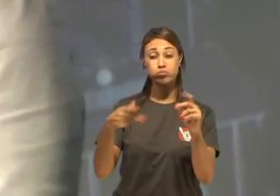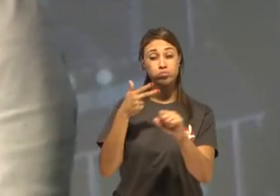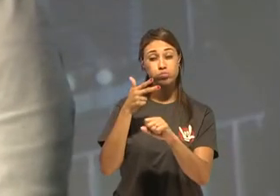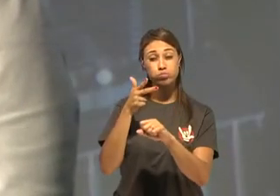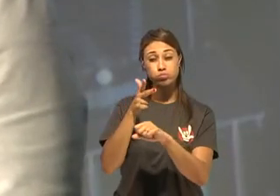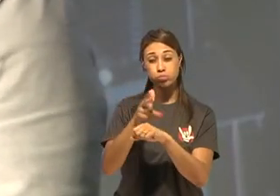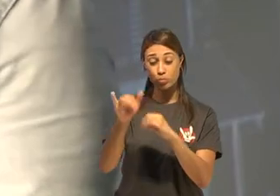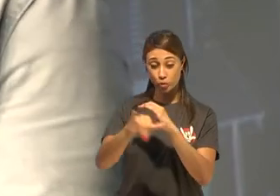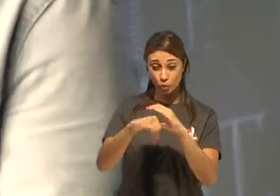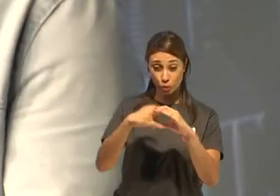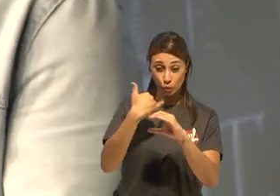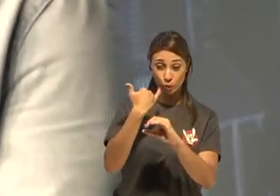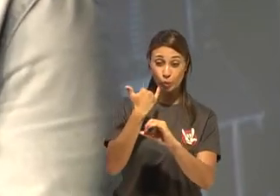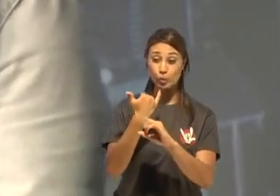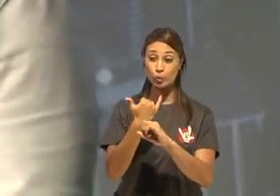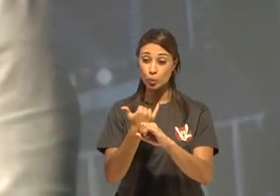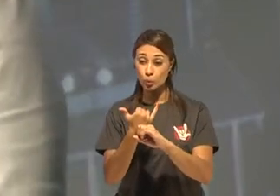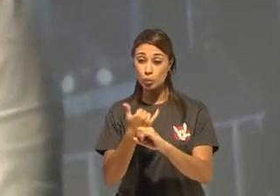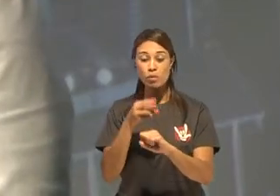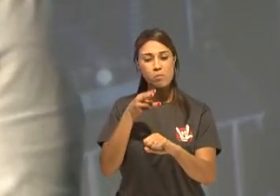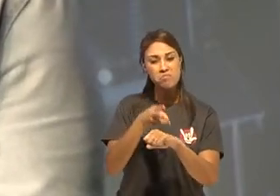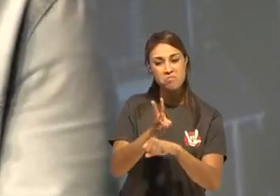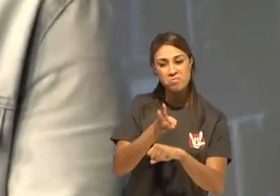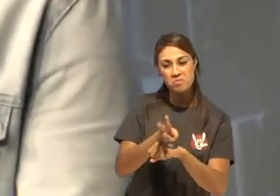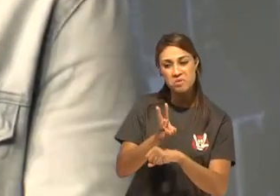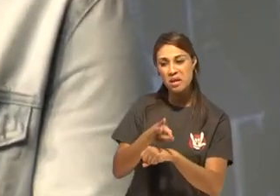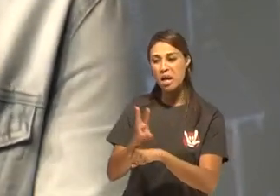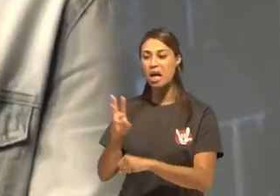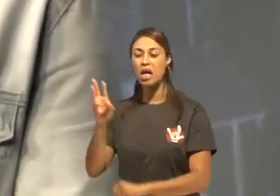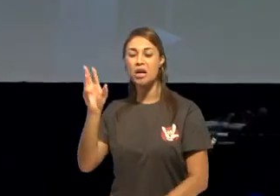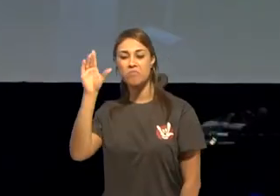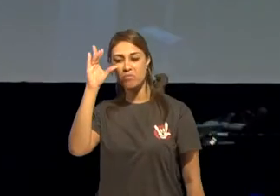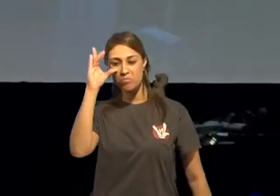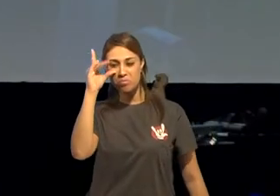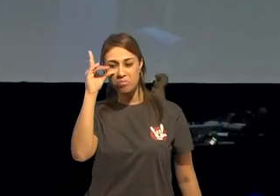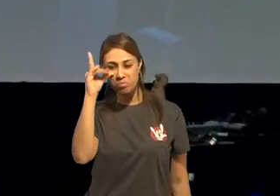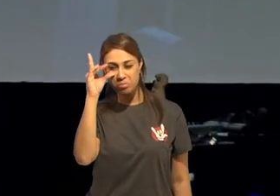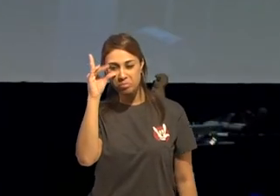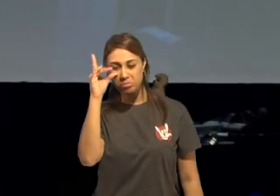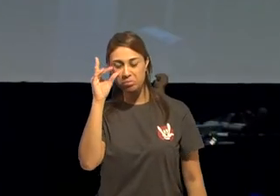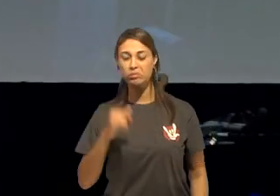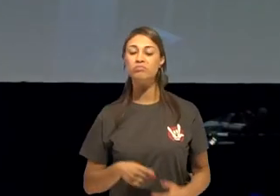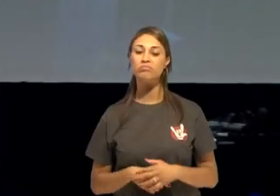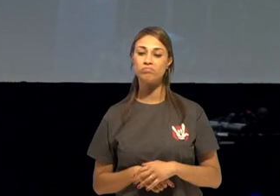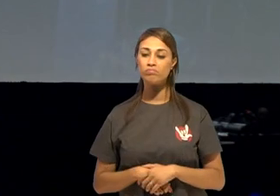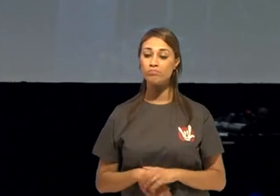Zap. Prego no Instagram. Você prega, você que está me assistindo é um pregador.